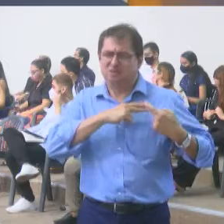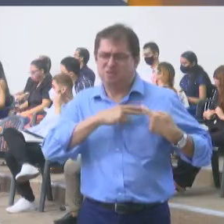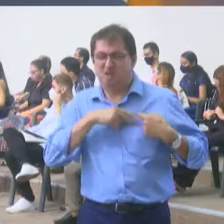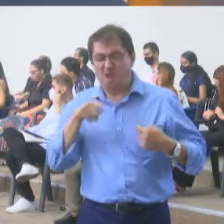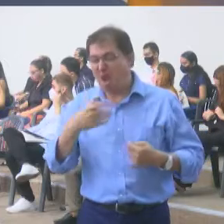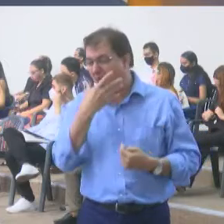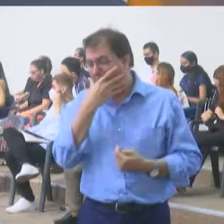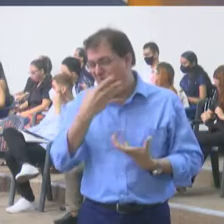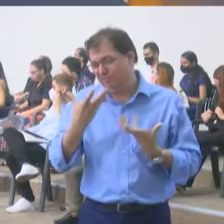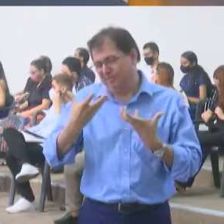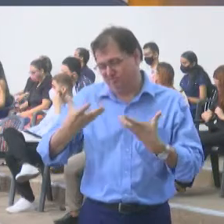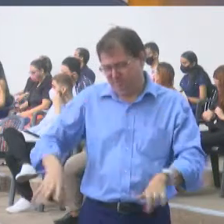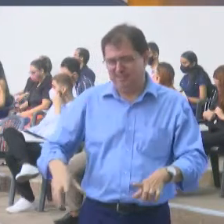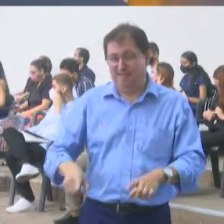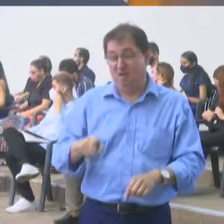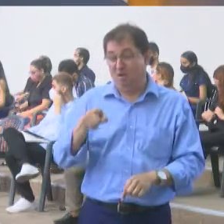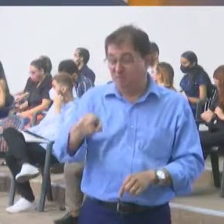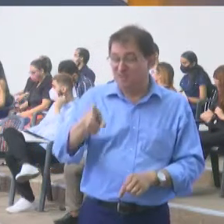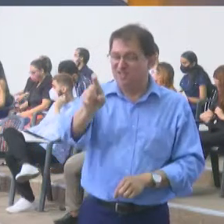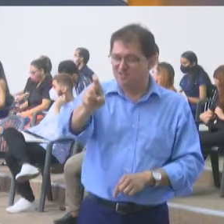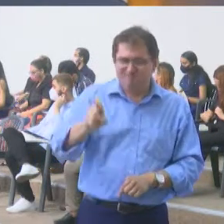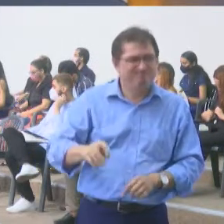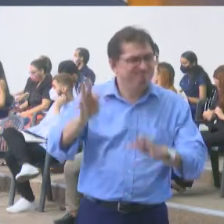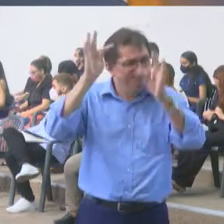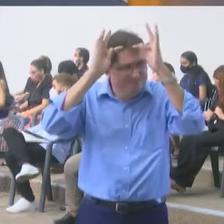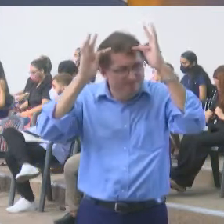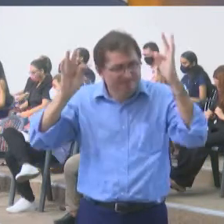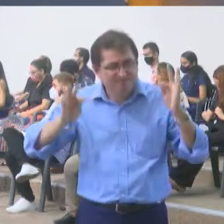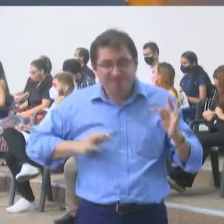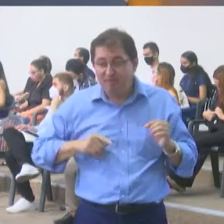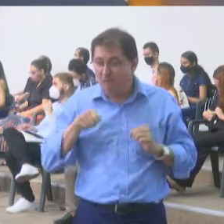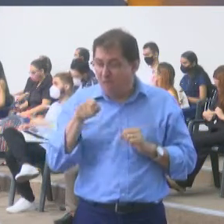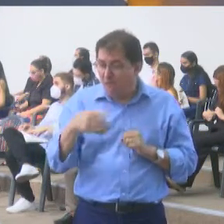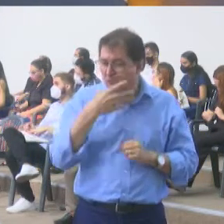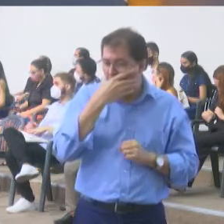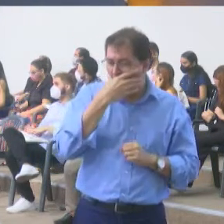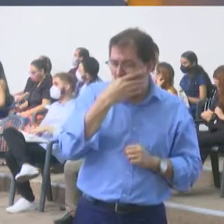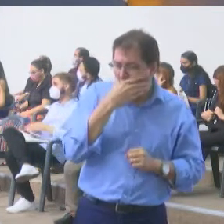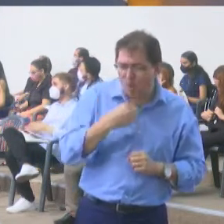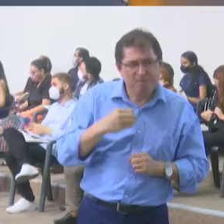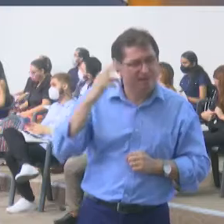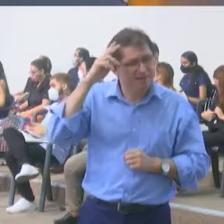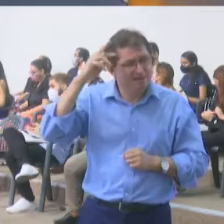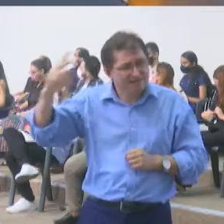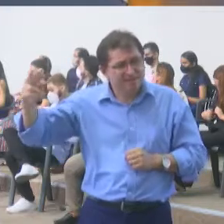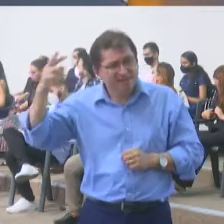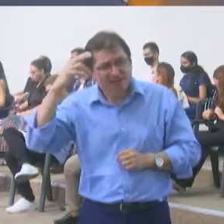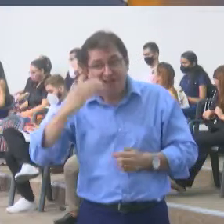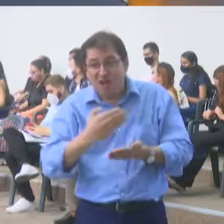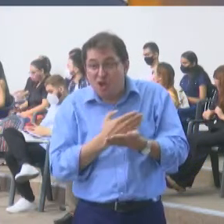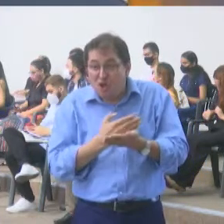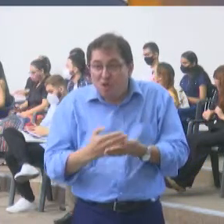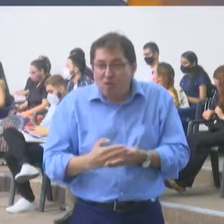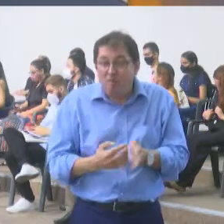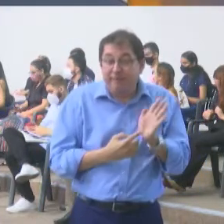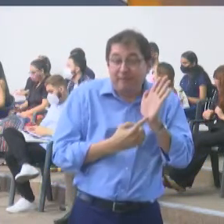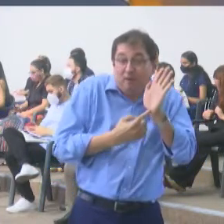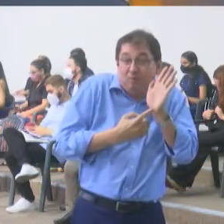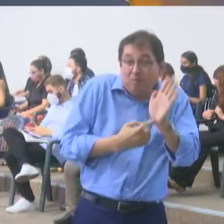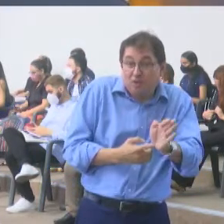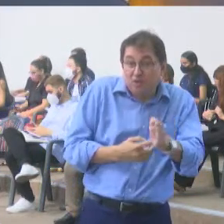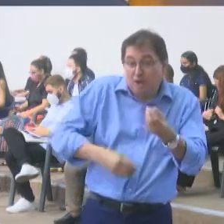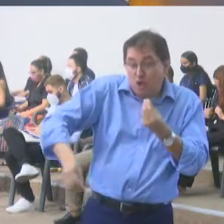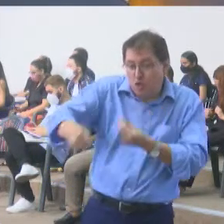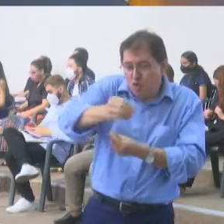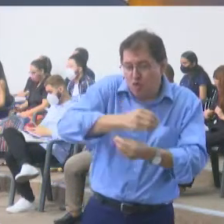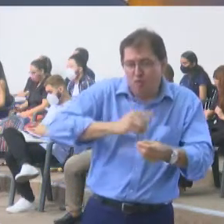ser feito, vocês são testemunhas. E esse homem, a linhagem dele, a história dele não vai ser apagada sobre Israel. E aqui eu